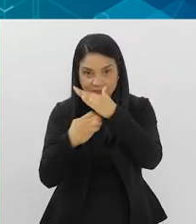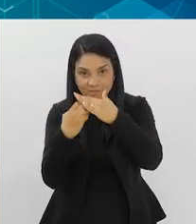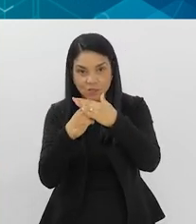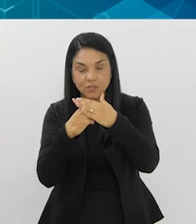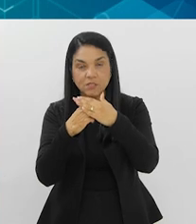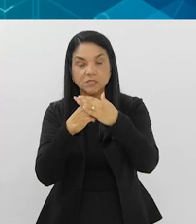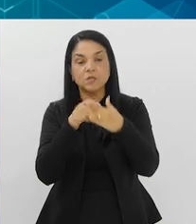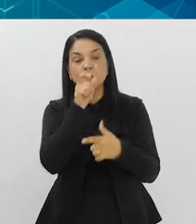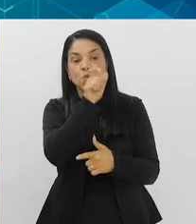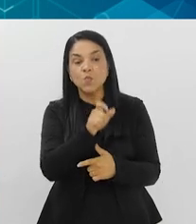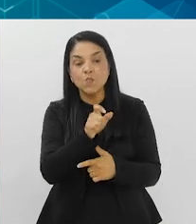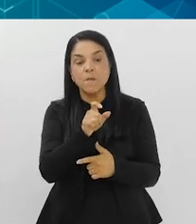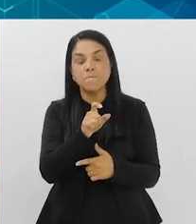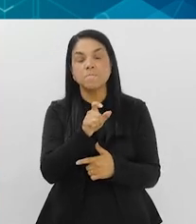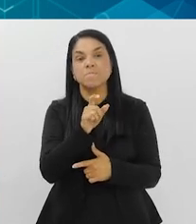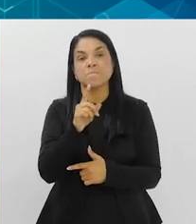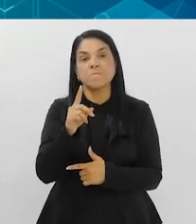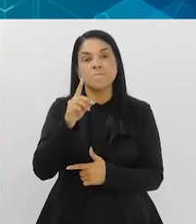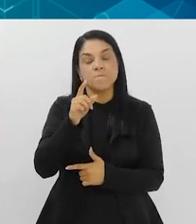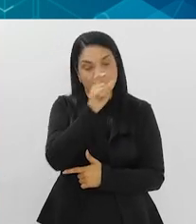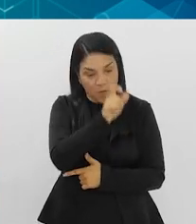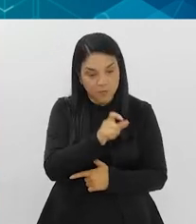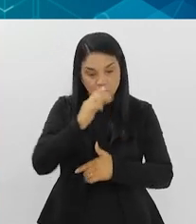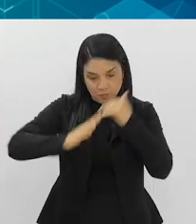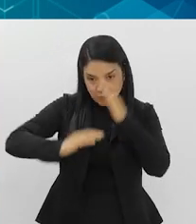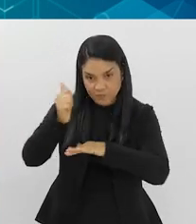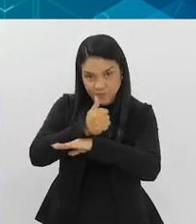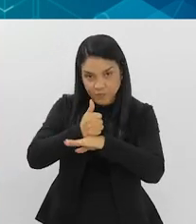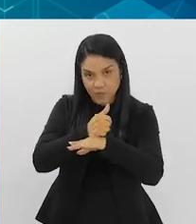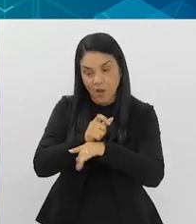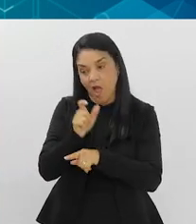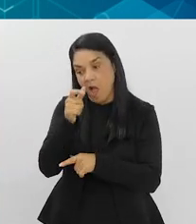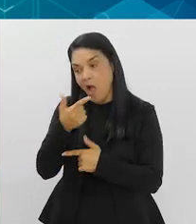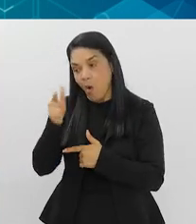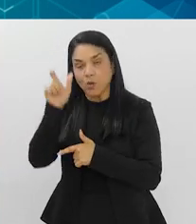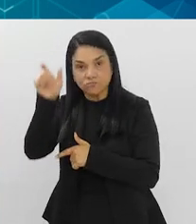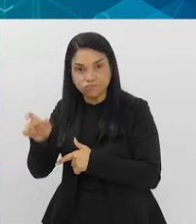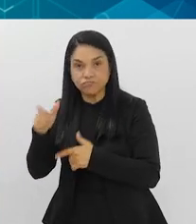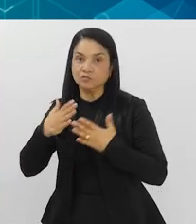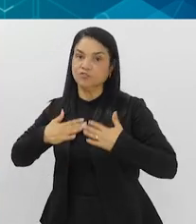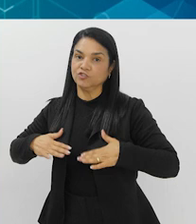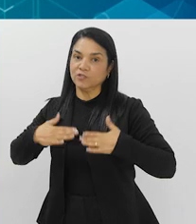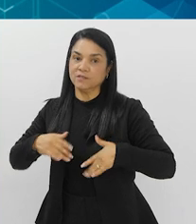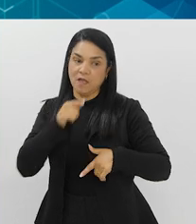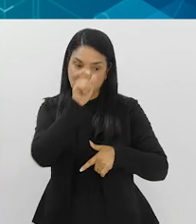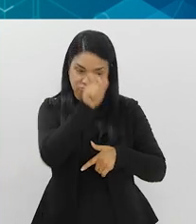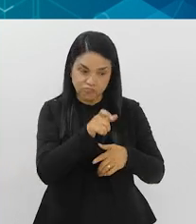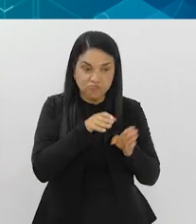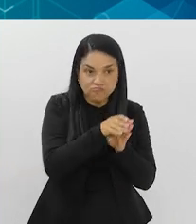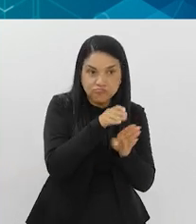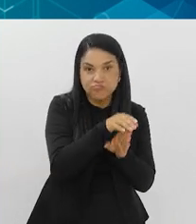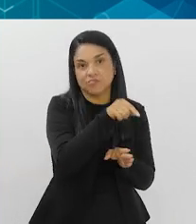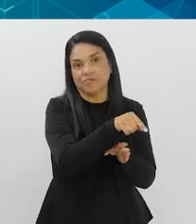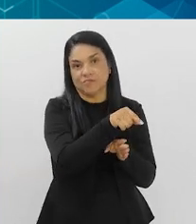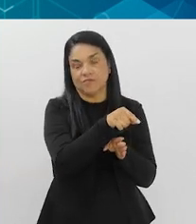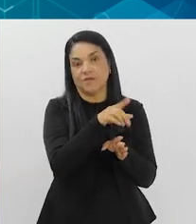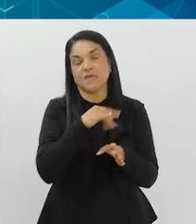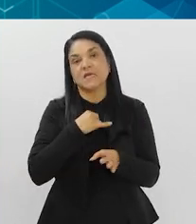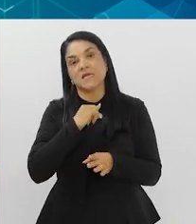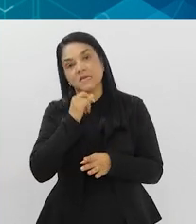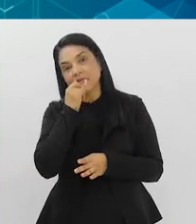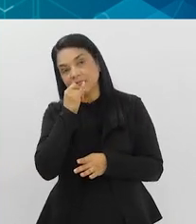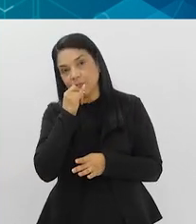que quais são os processos que mais do que uma pessoa precisa saber para que aquela pessoa possa descansar. Então, algumas organizações tiveram, por exemplo,